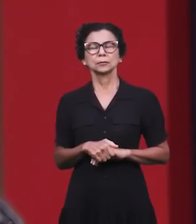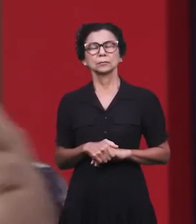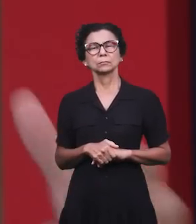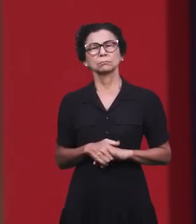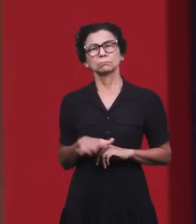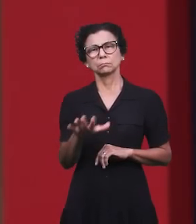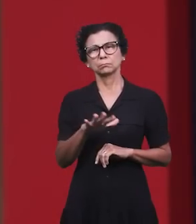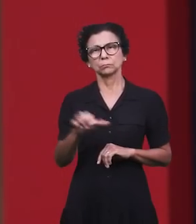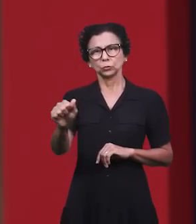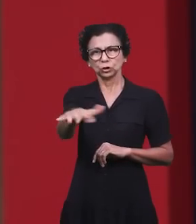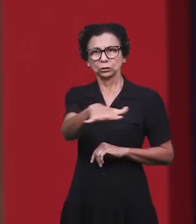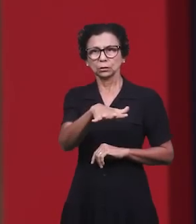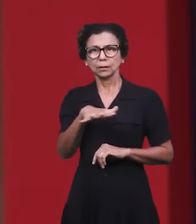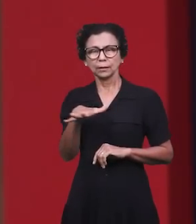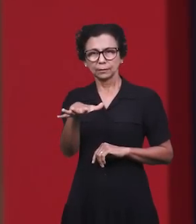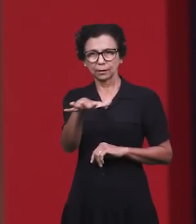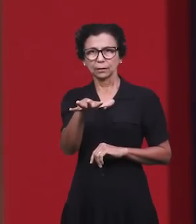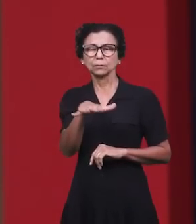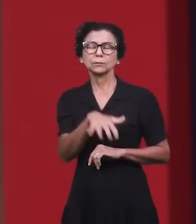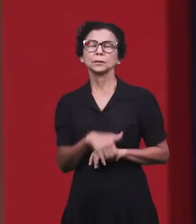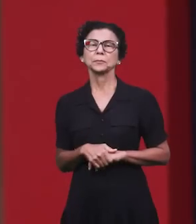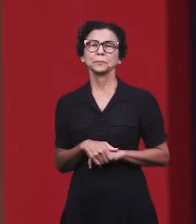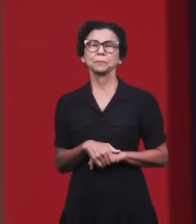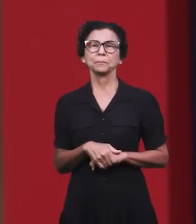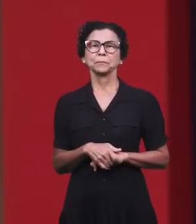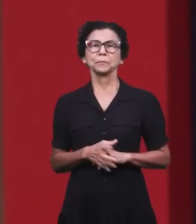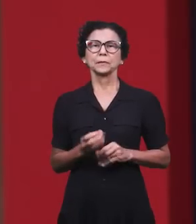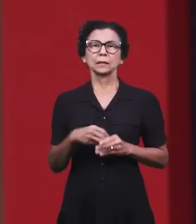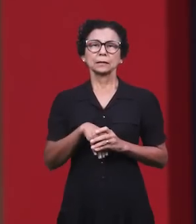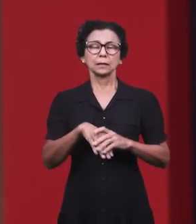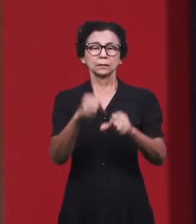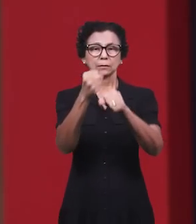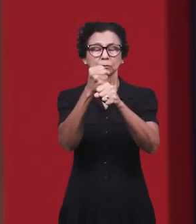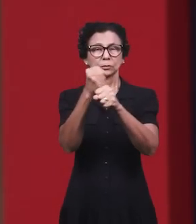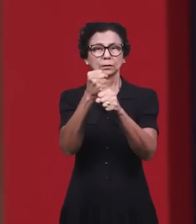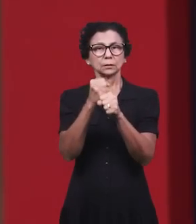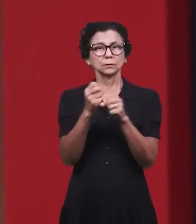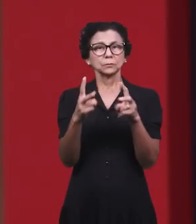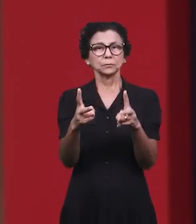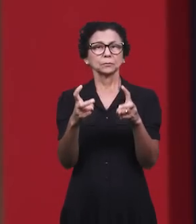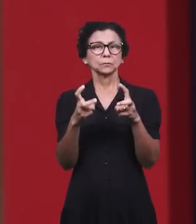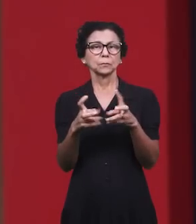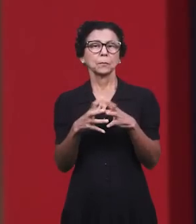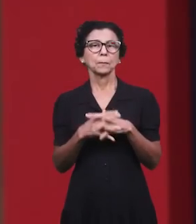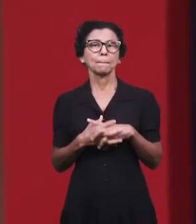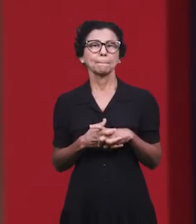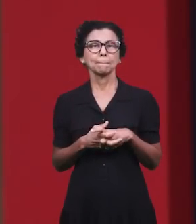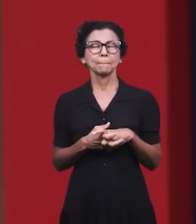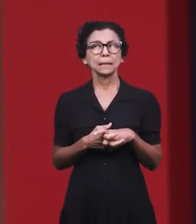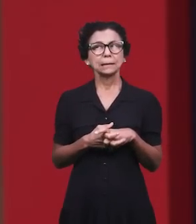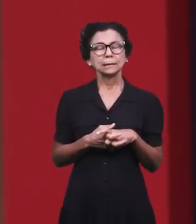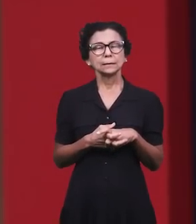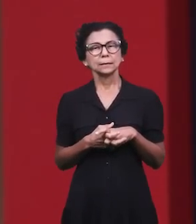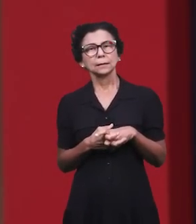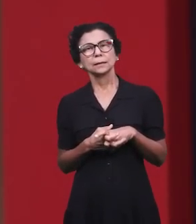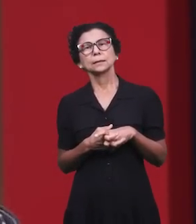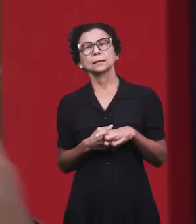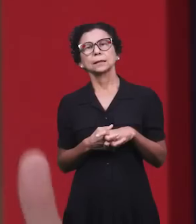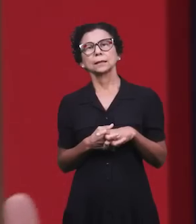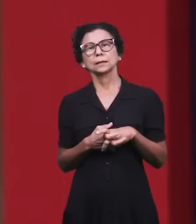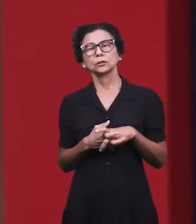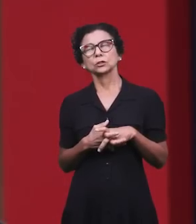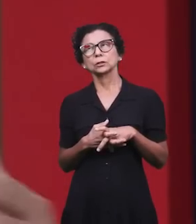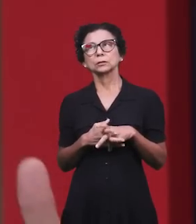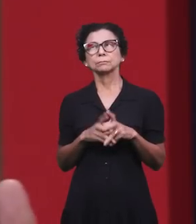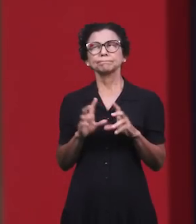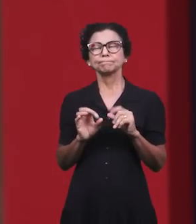Um plano maior. Dentro da construção, nós podemos observar que ela está envolvida no processo de